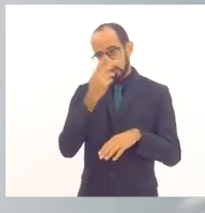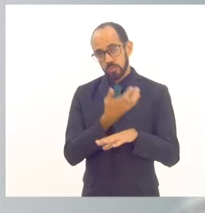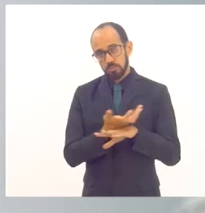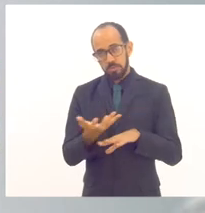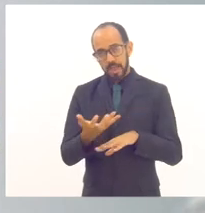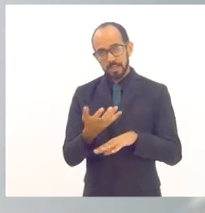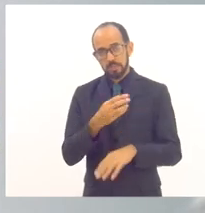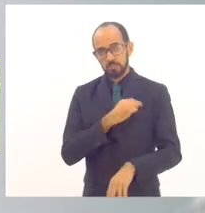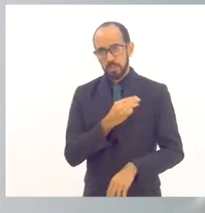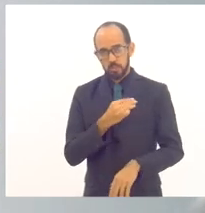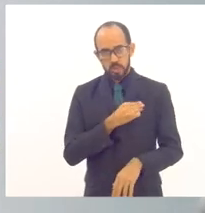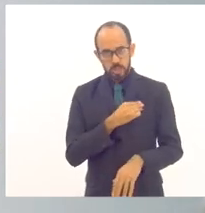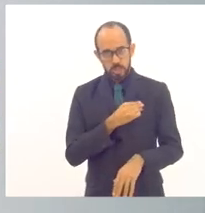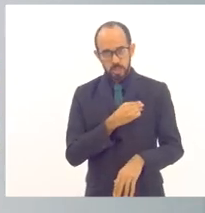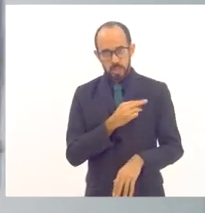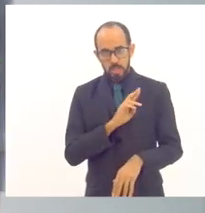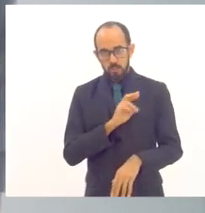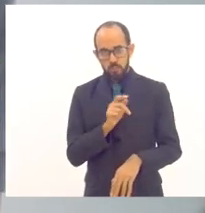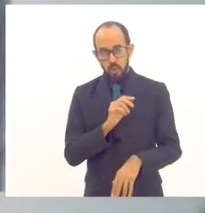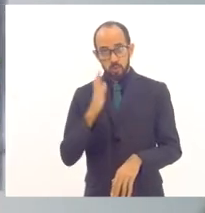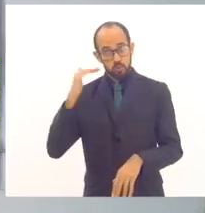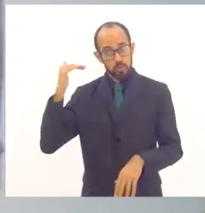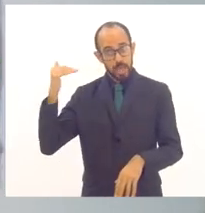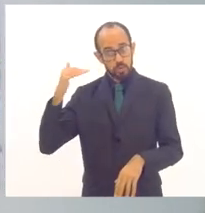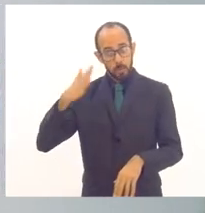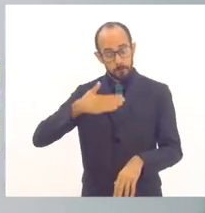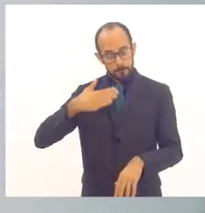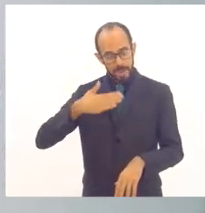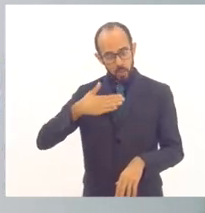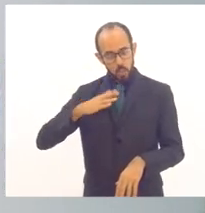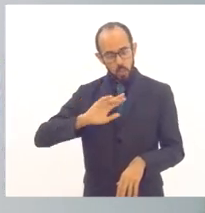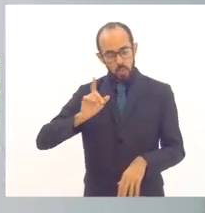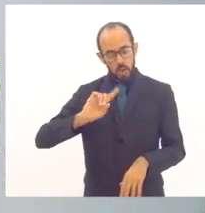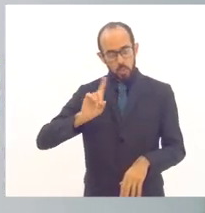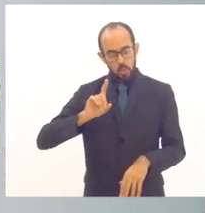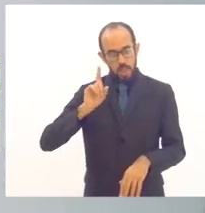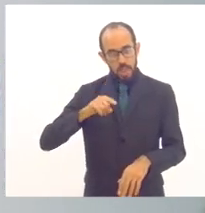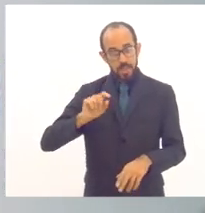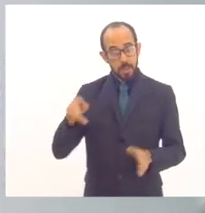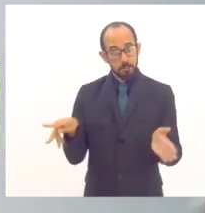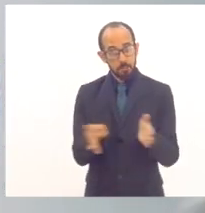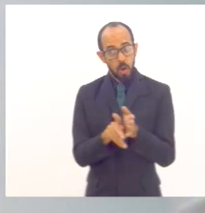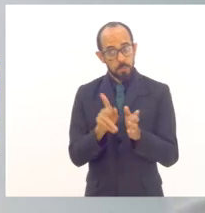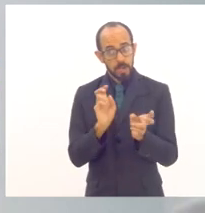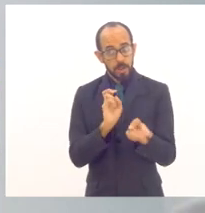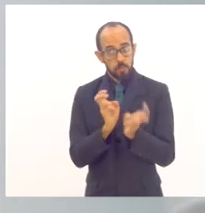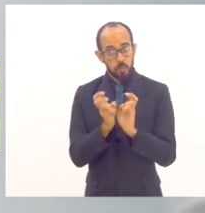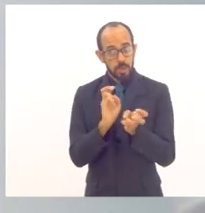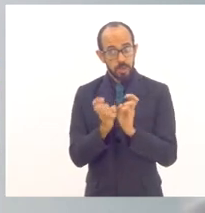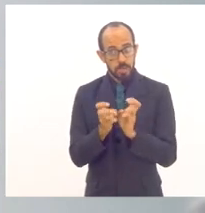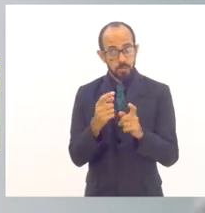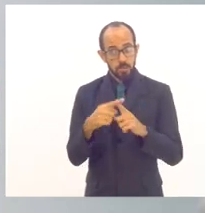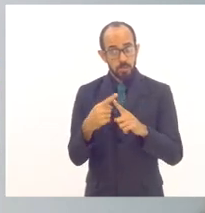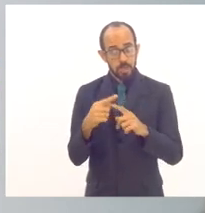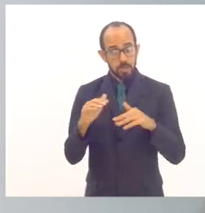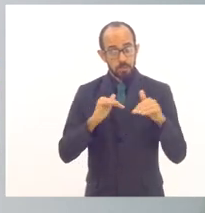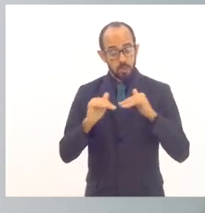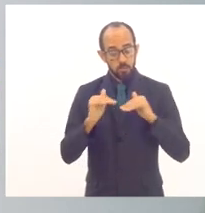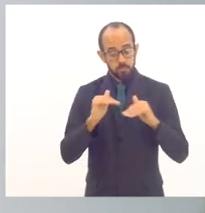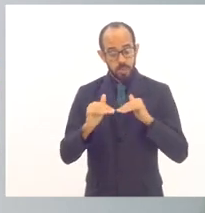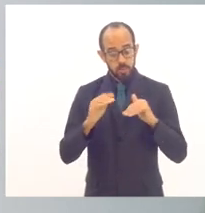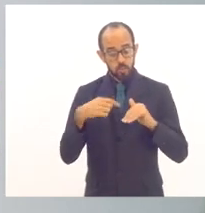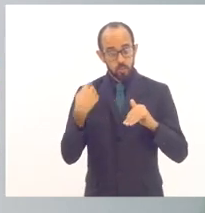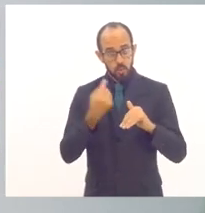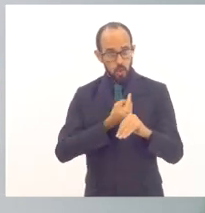sucesso. Não foi um sucesso meu, foi um sucesso bem da capoeira, porque esse movimento nosso, né, não